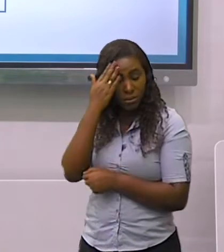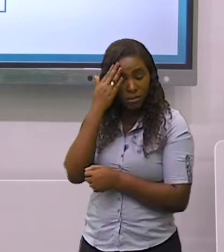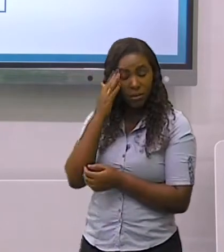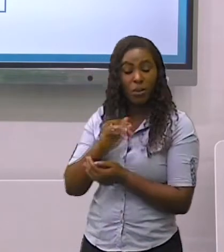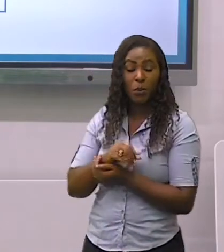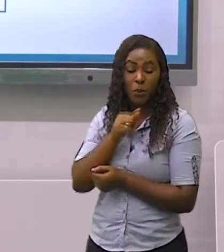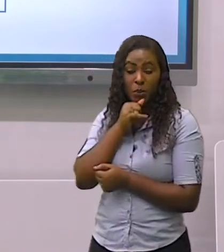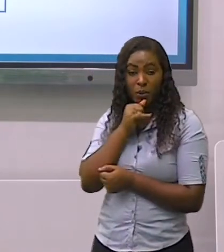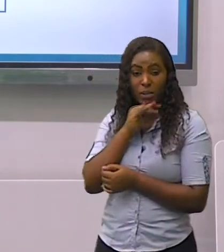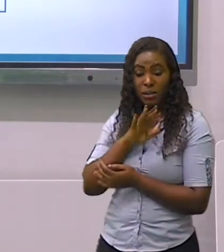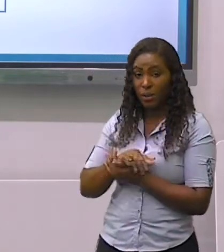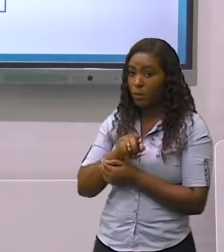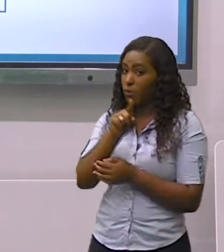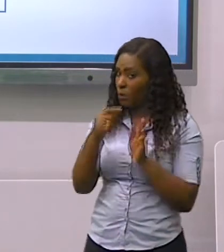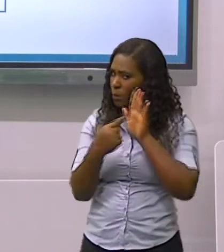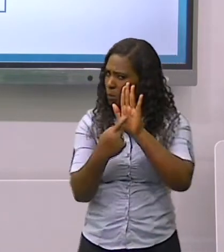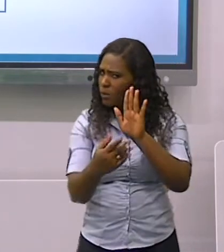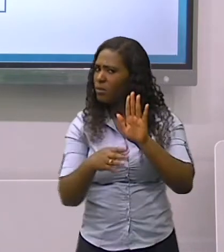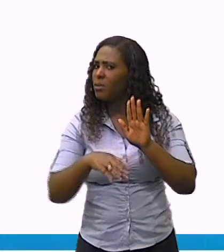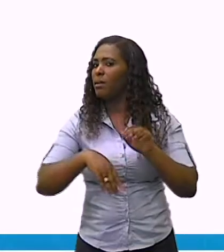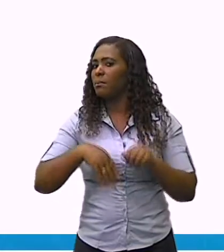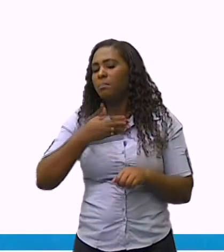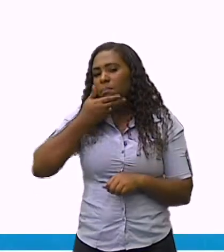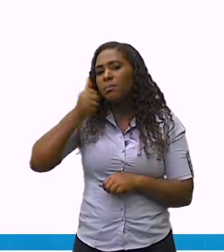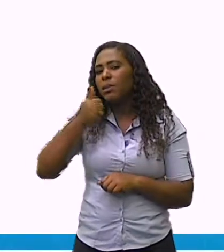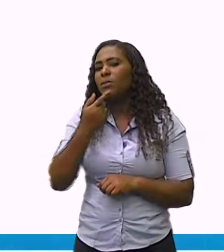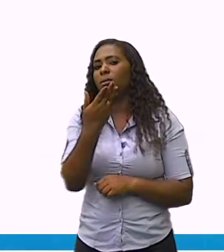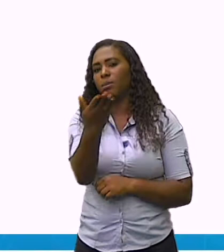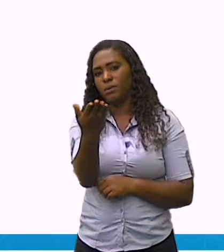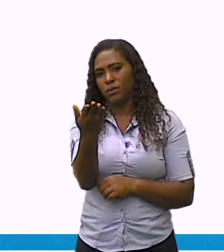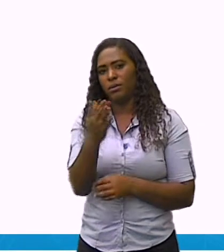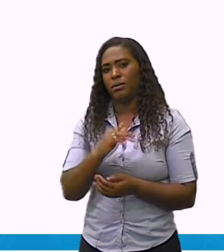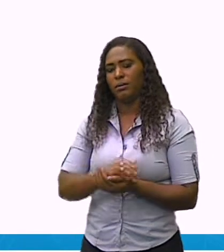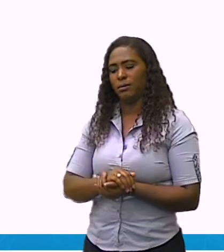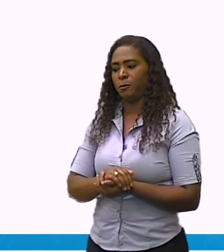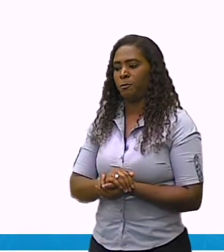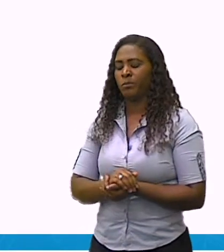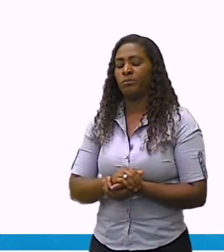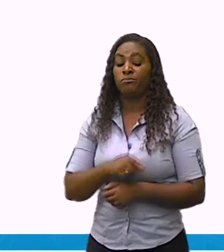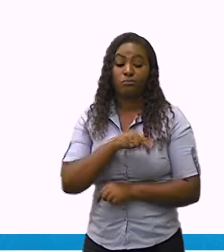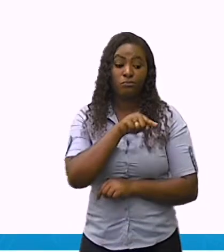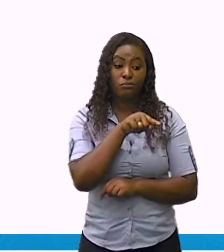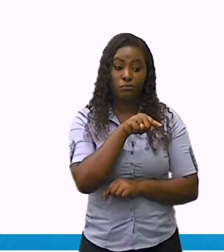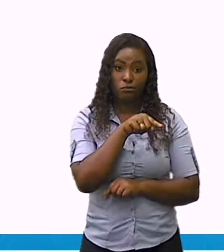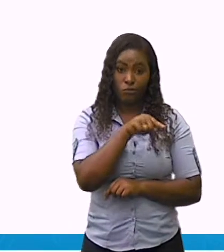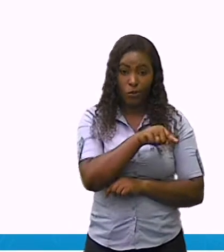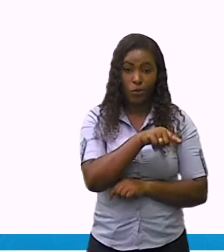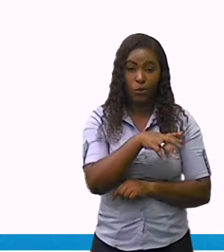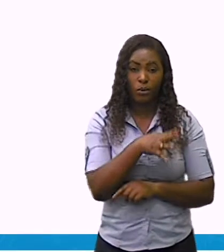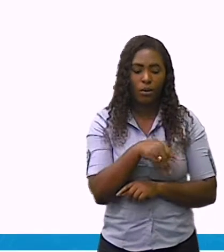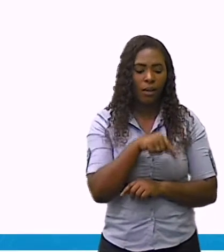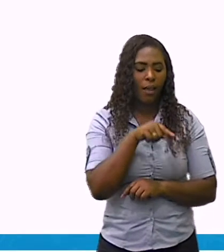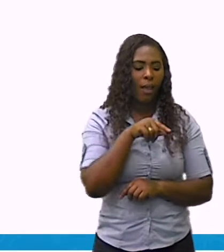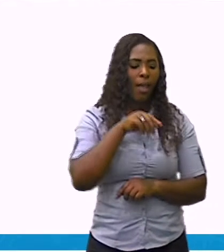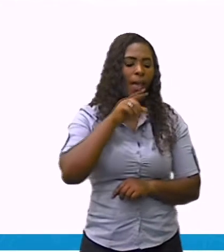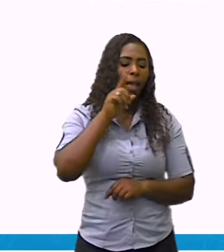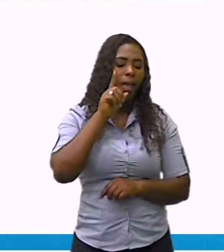espaços públicos e privados. Olha só, um espaço público compreende aqueles de